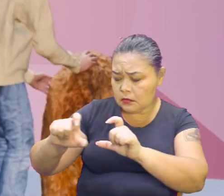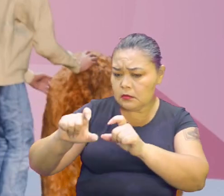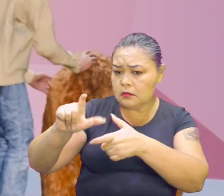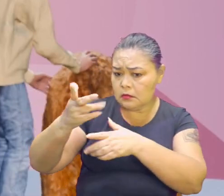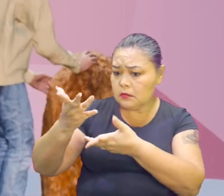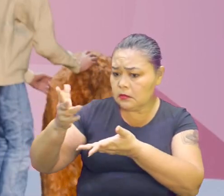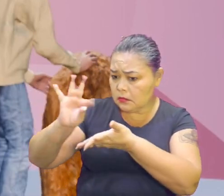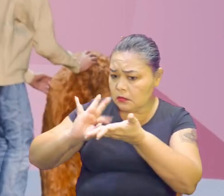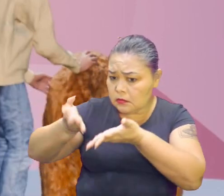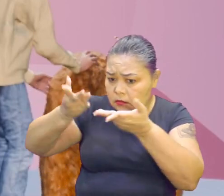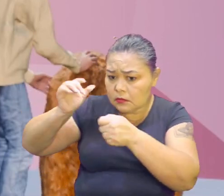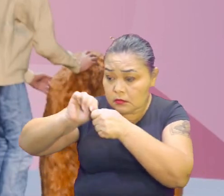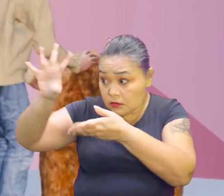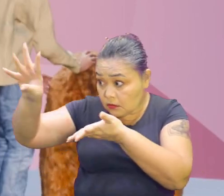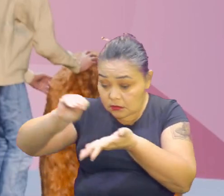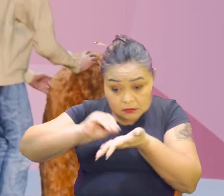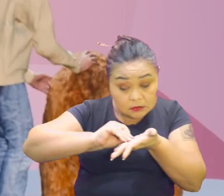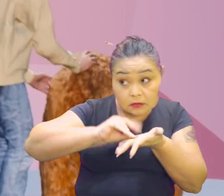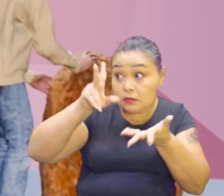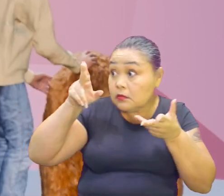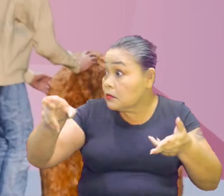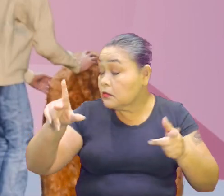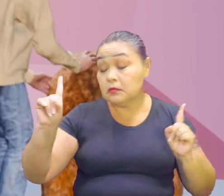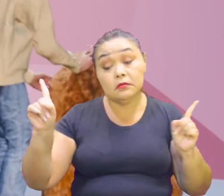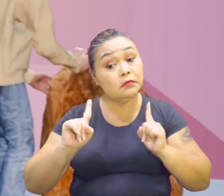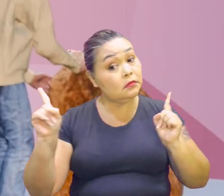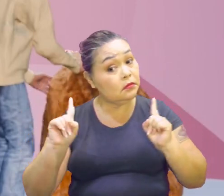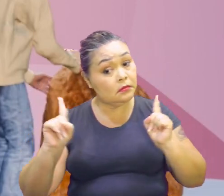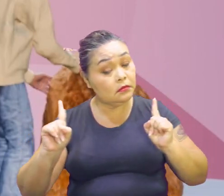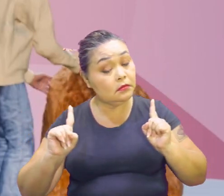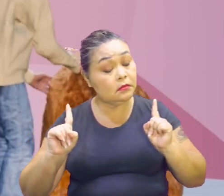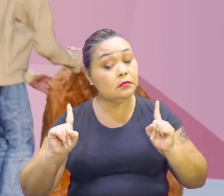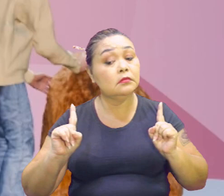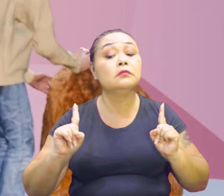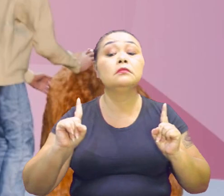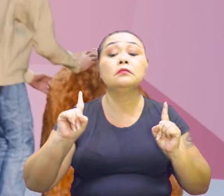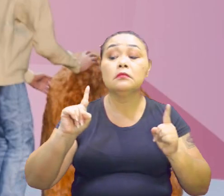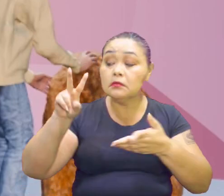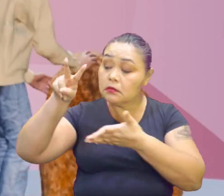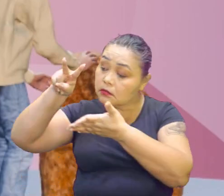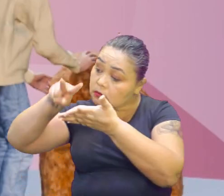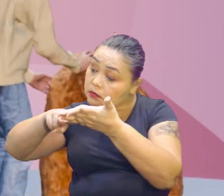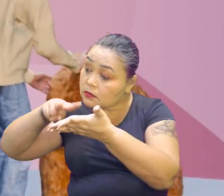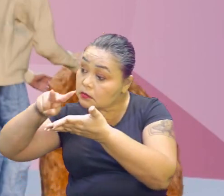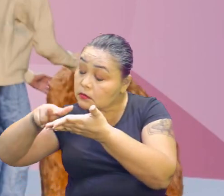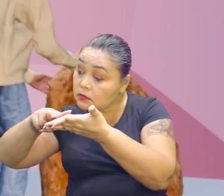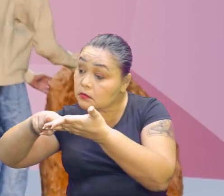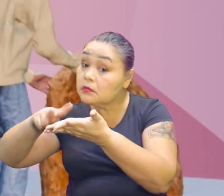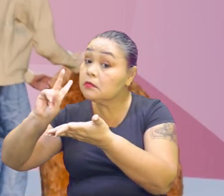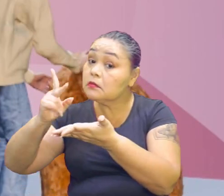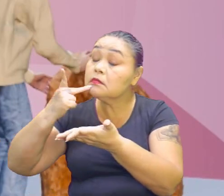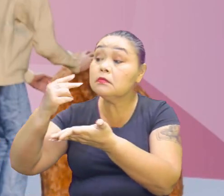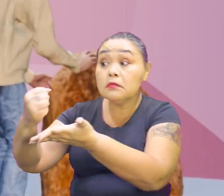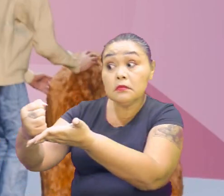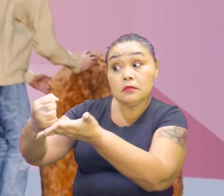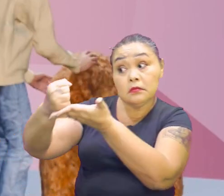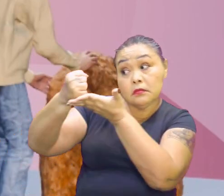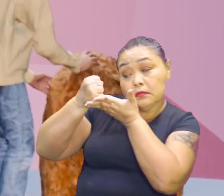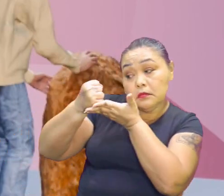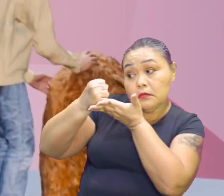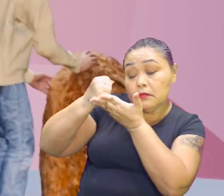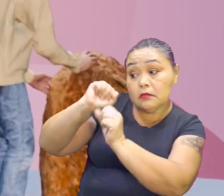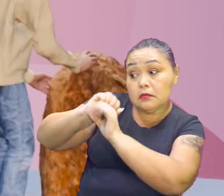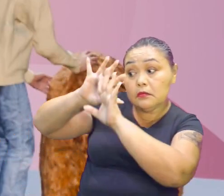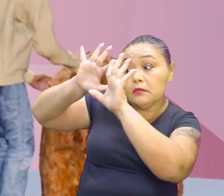texto motivador e colocar aqui. Não, gente, a ideia não é essa. Você vai ler, ele serve de, o próprio nome diz, de